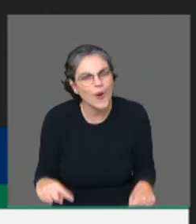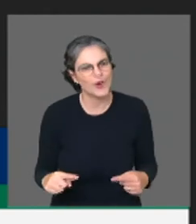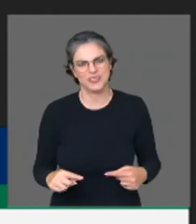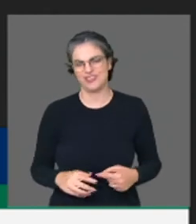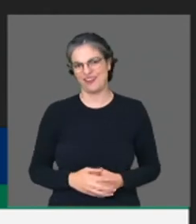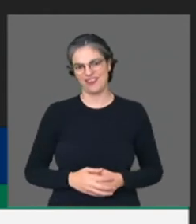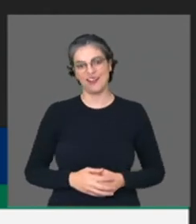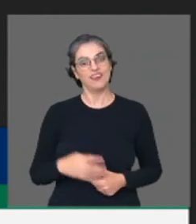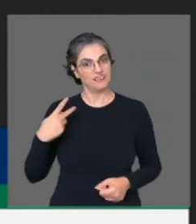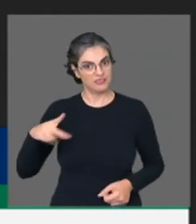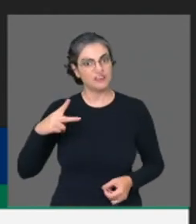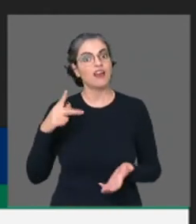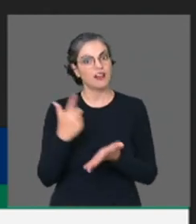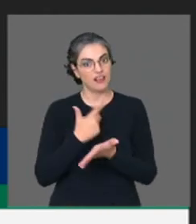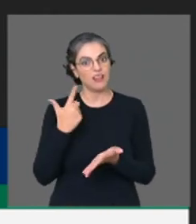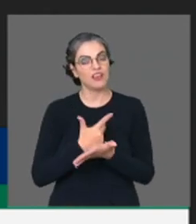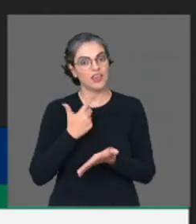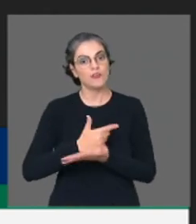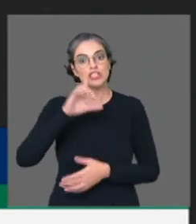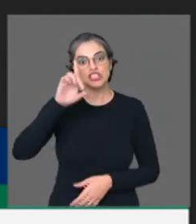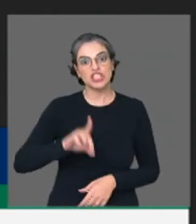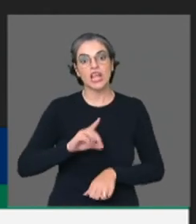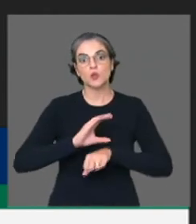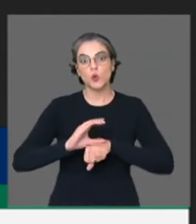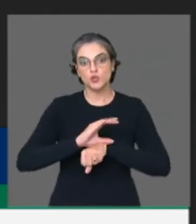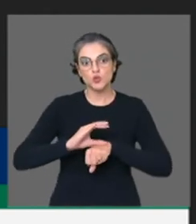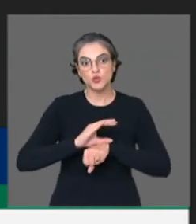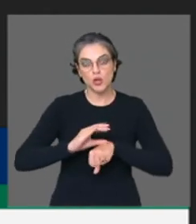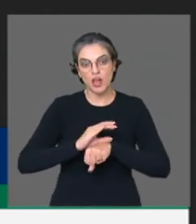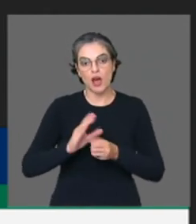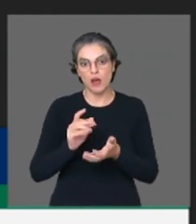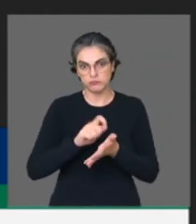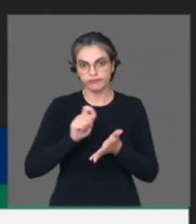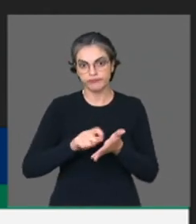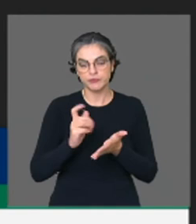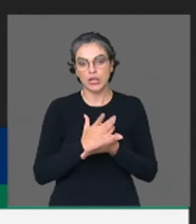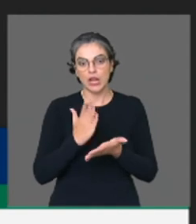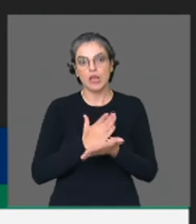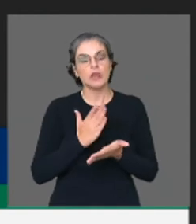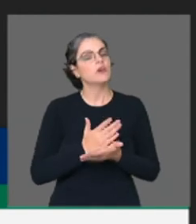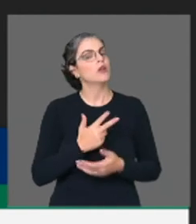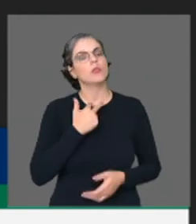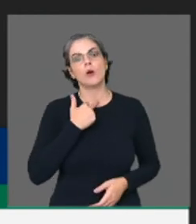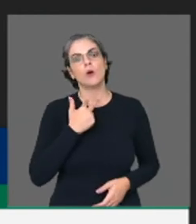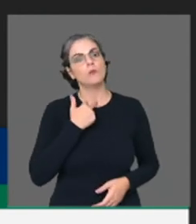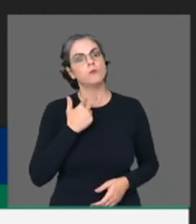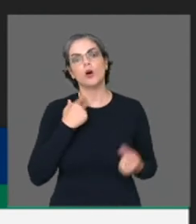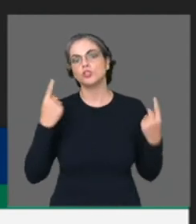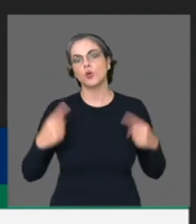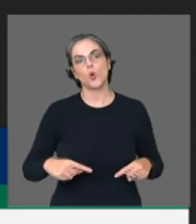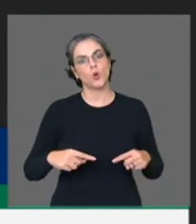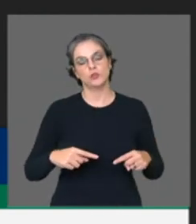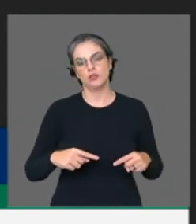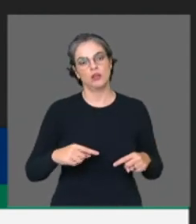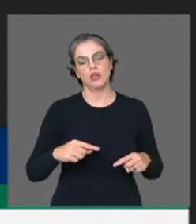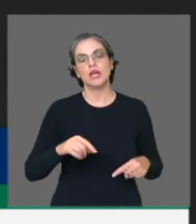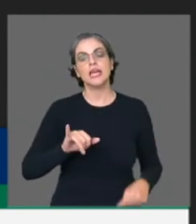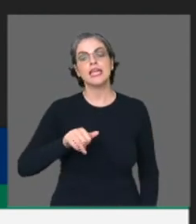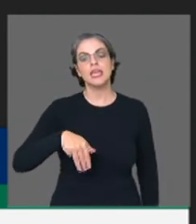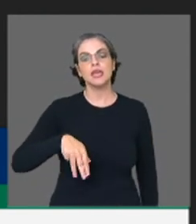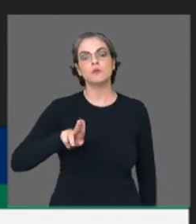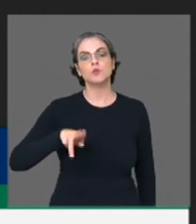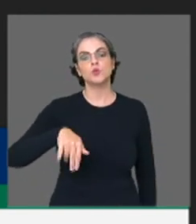na sua obra literária de direito constitucional, que não cabe ferir a imunidade parlamentar.